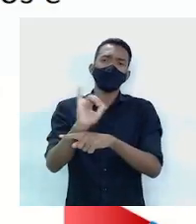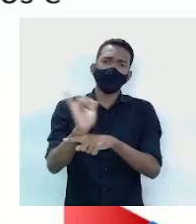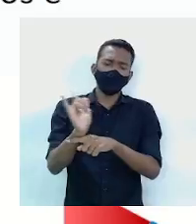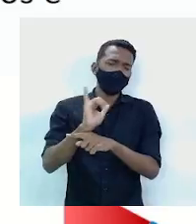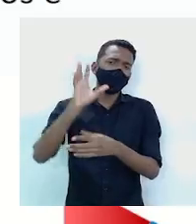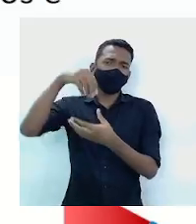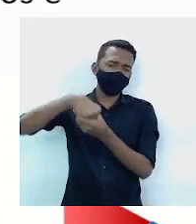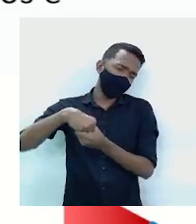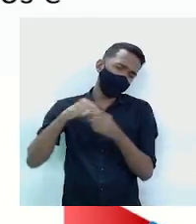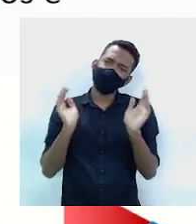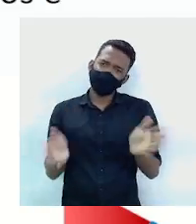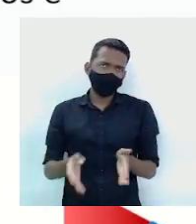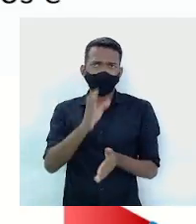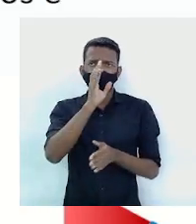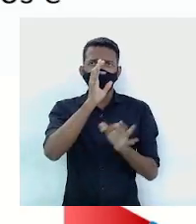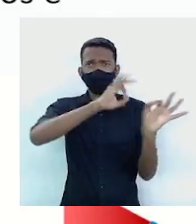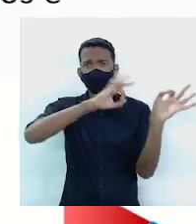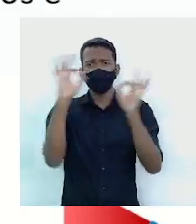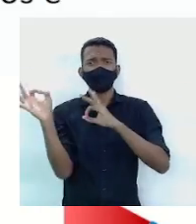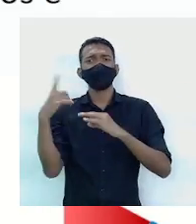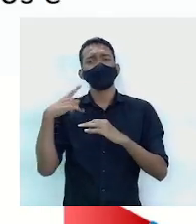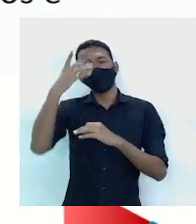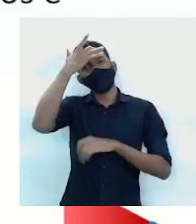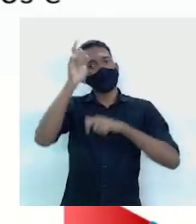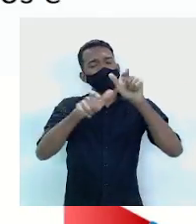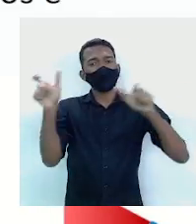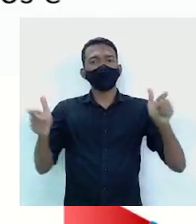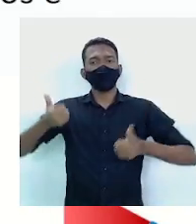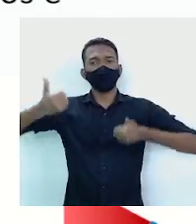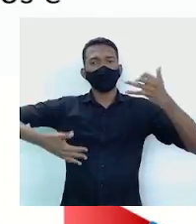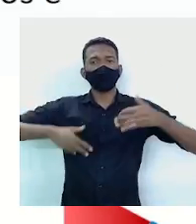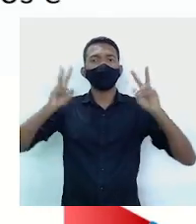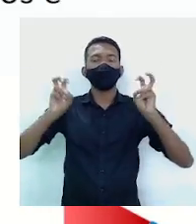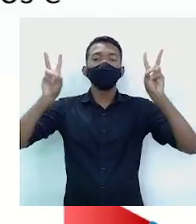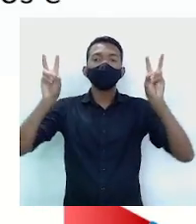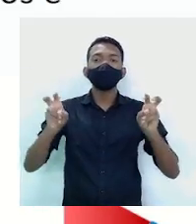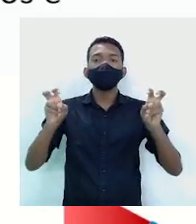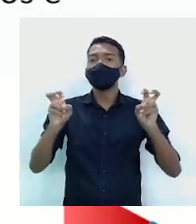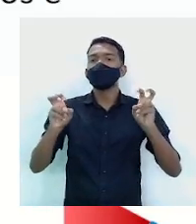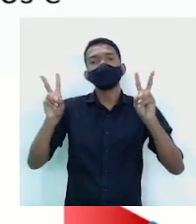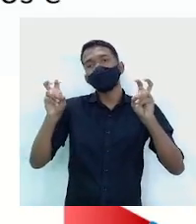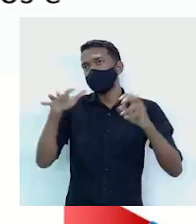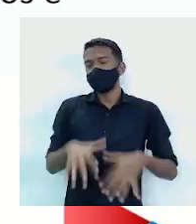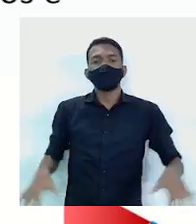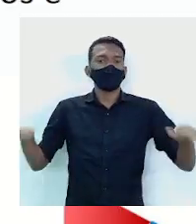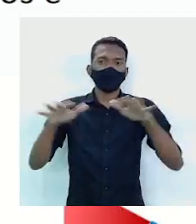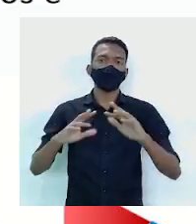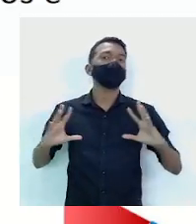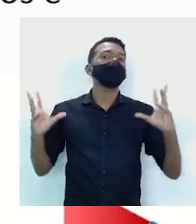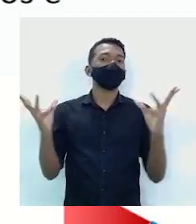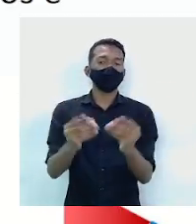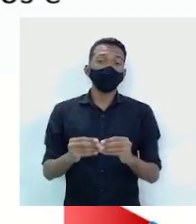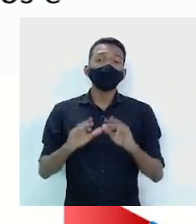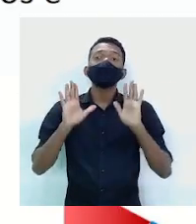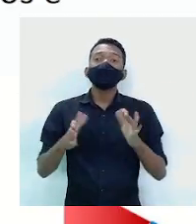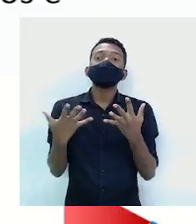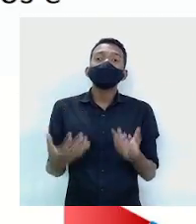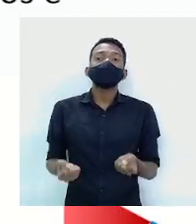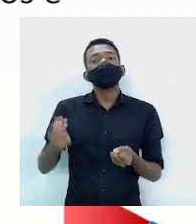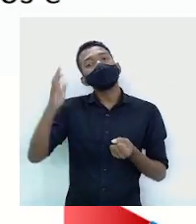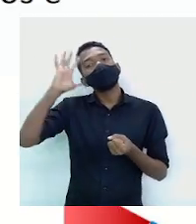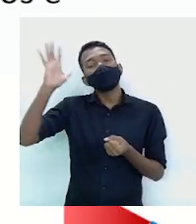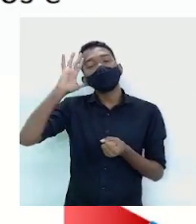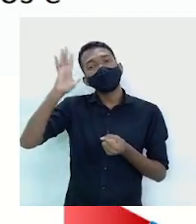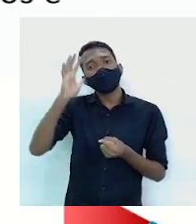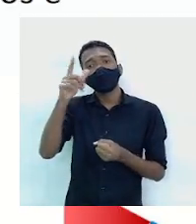na internet, em que temos os youtubers falando sobre temas diversos e tudo mais. Então vamos imaginar que